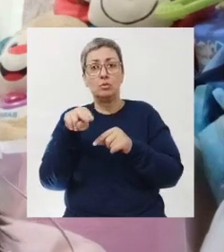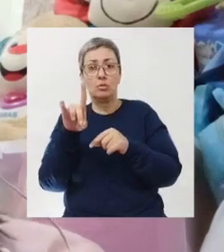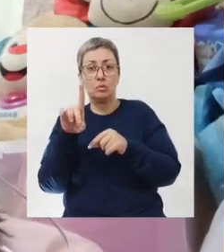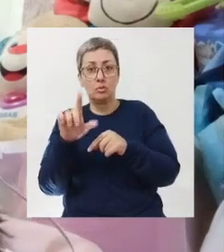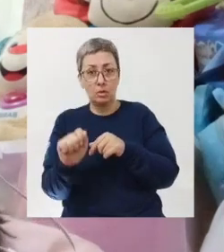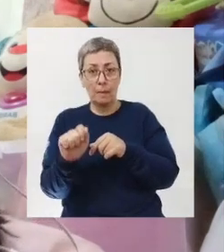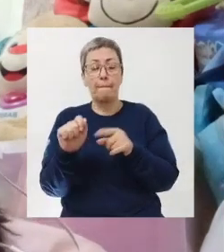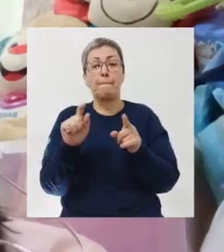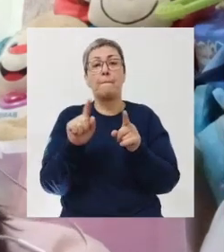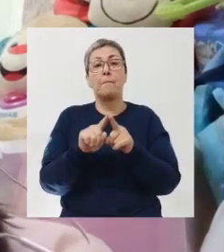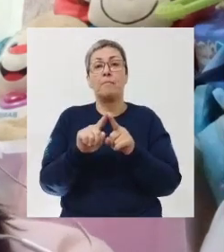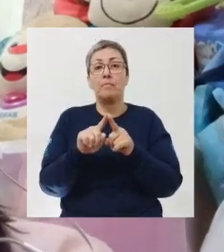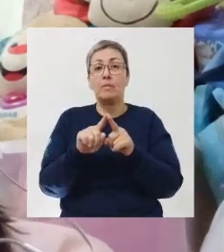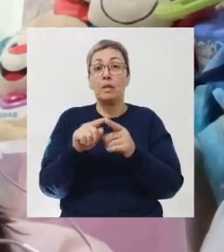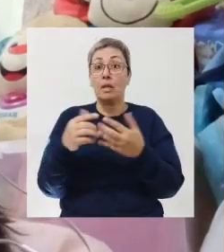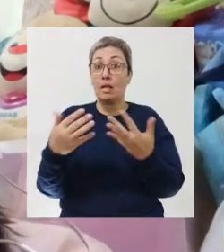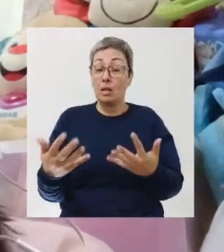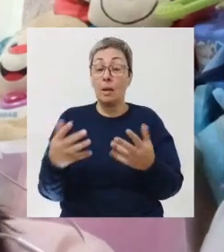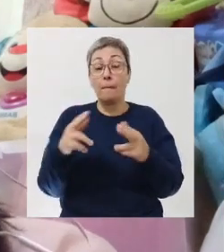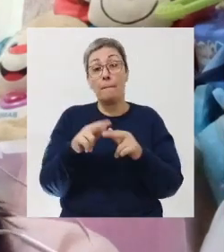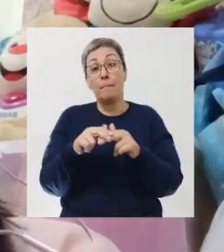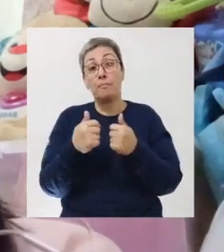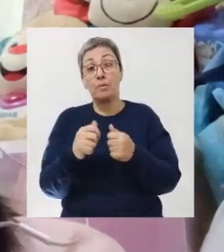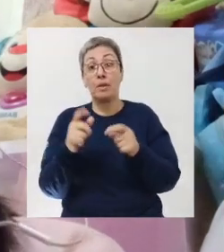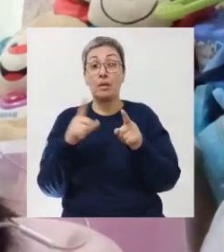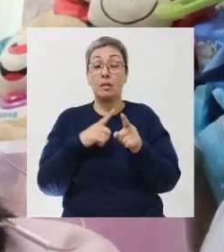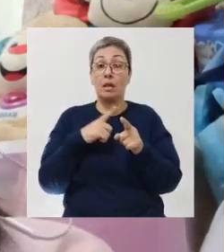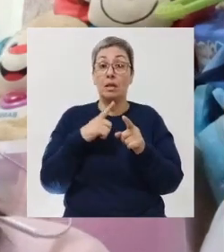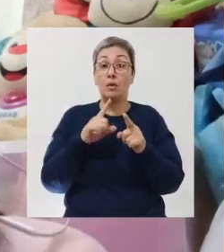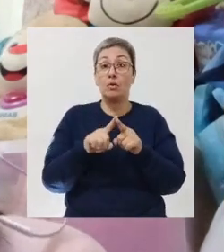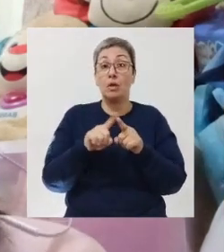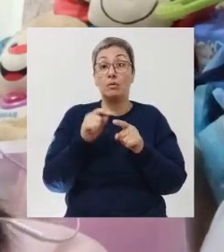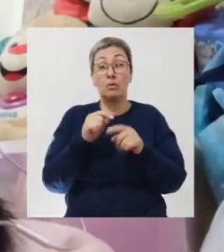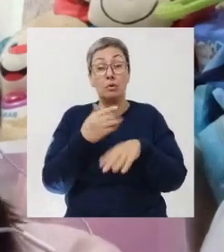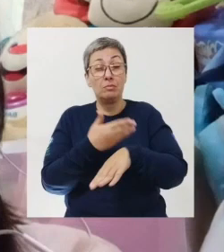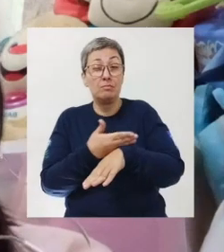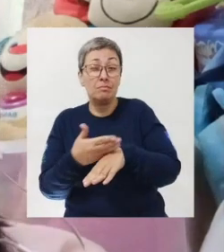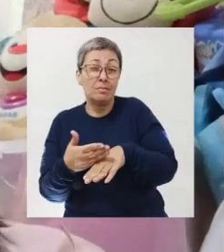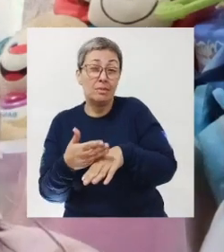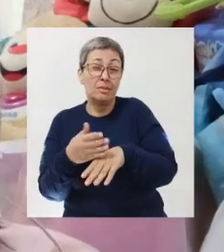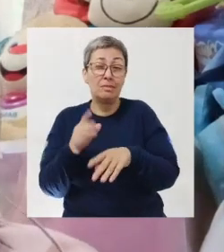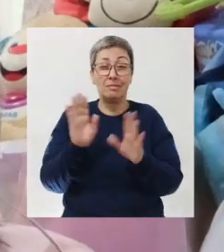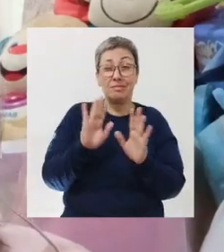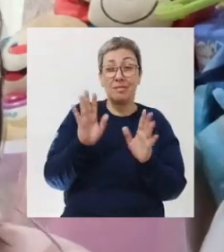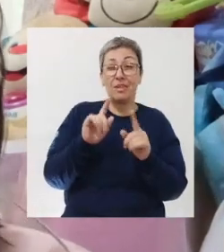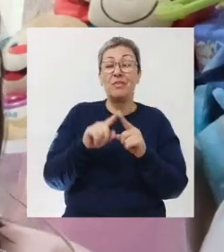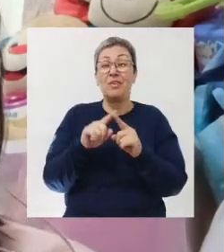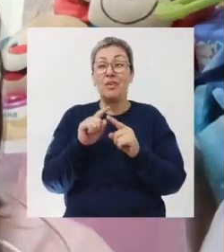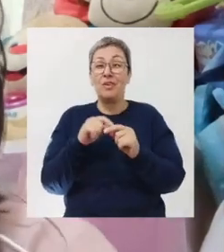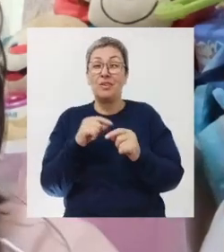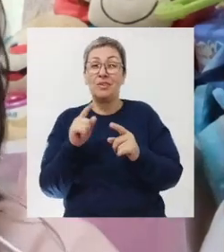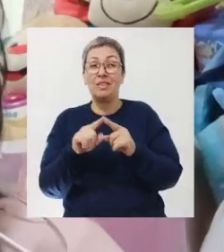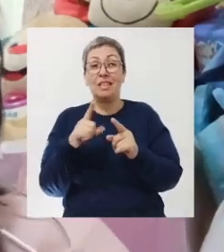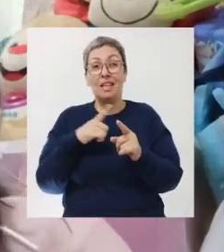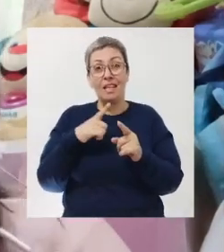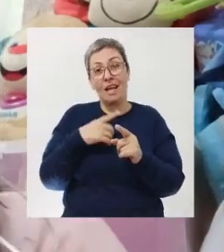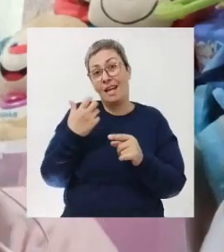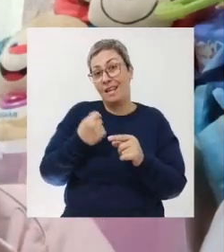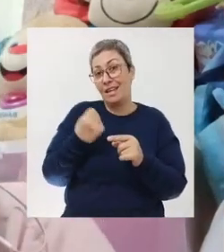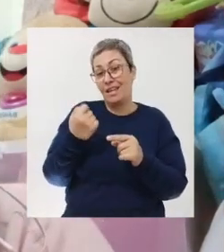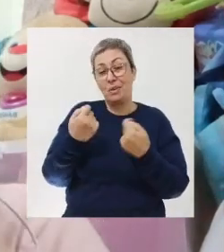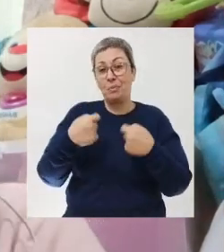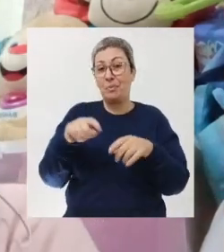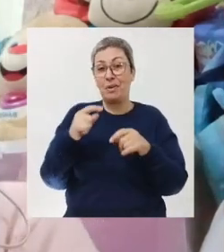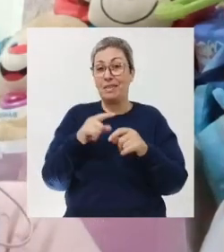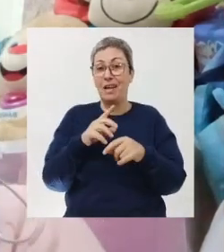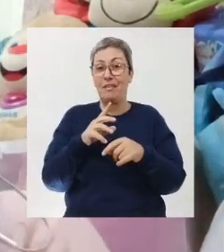sonda, né? E até por isso que eles ficaram um pouco mal acostumados, porque eles sabiam que havia o